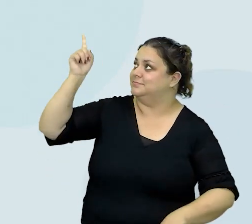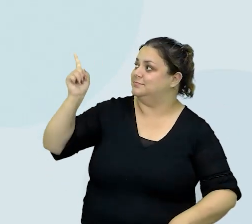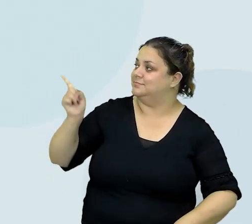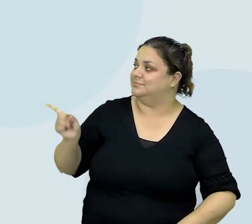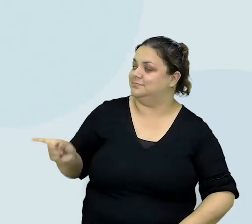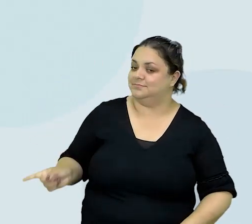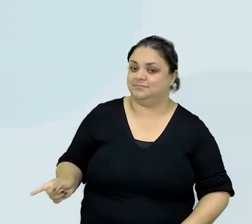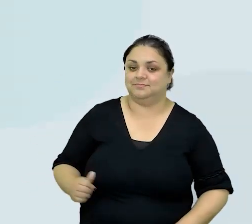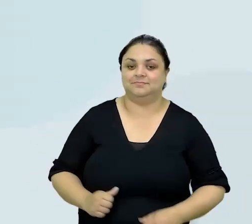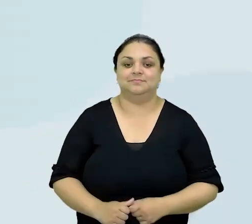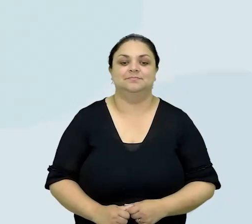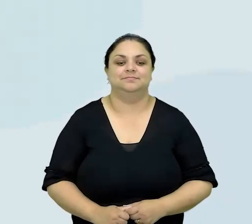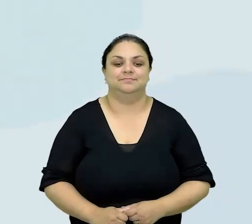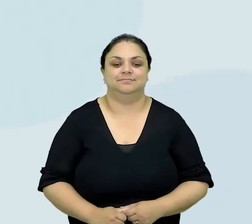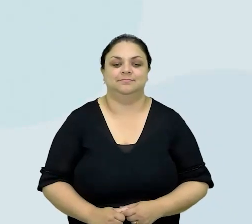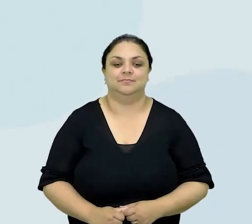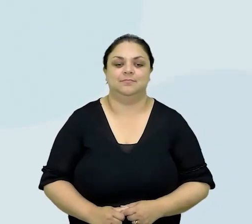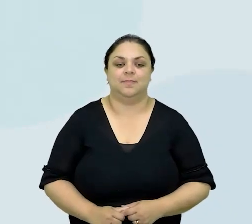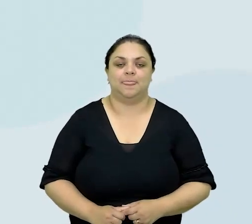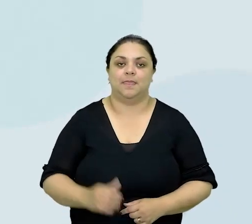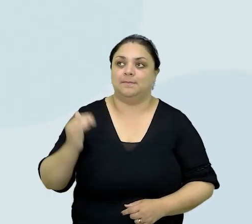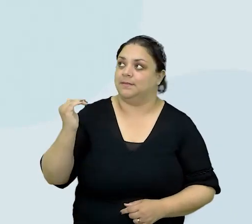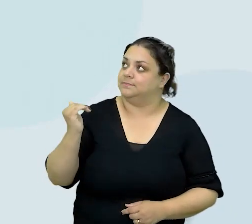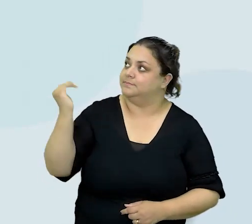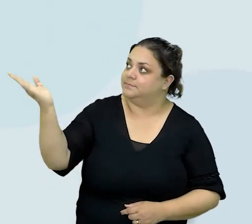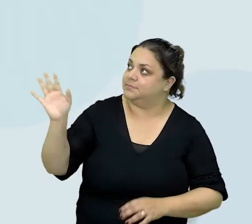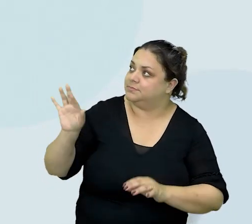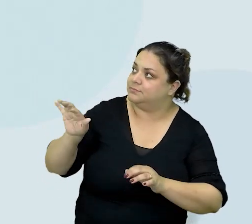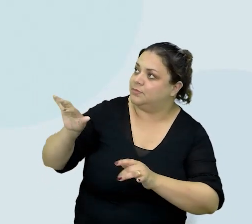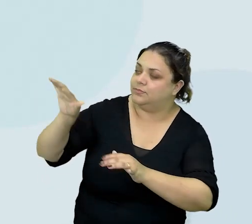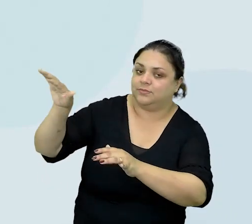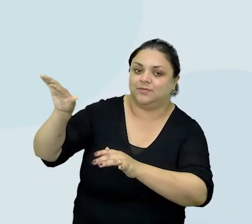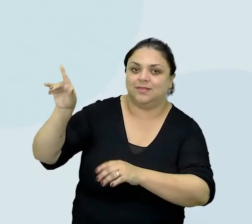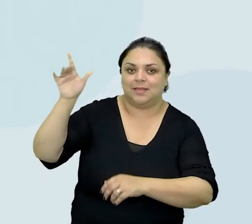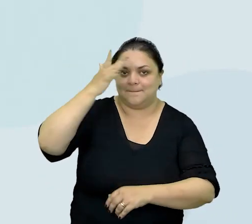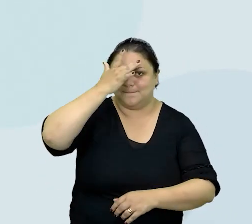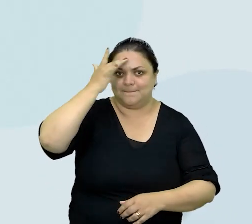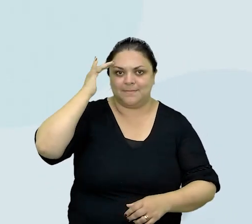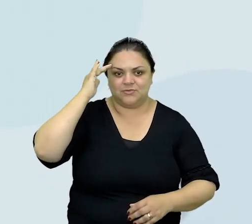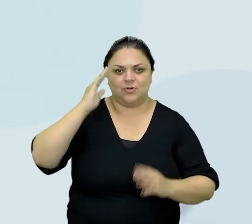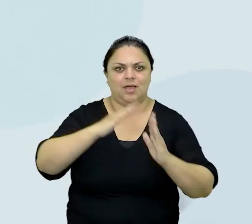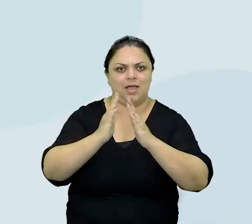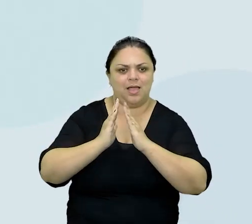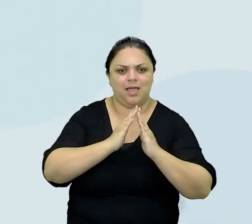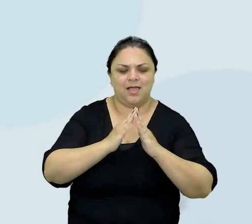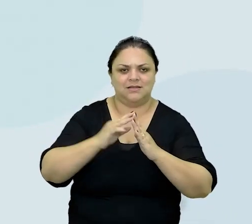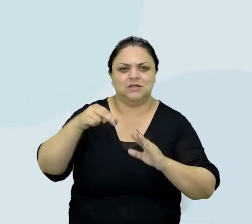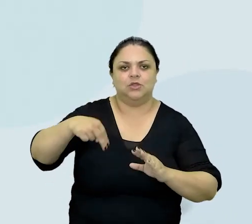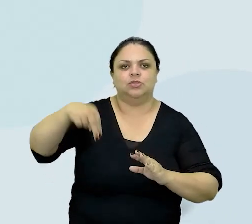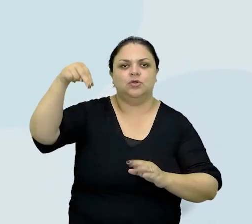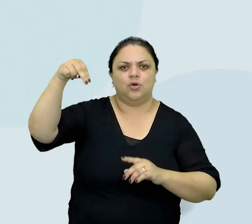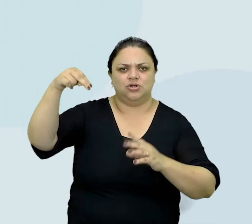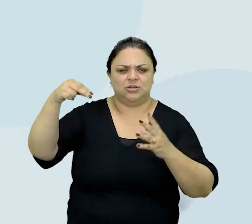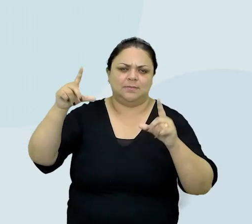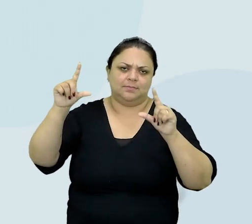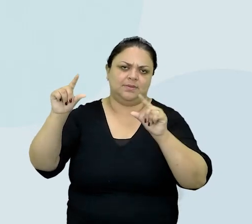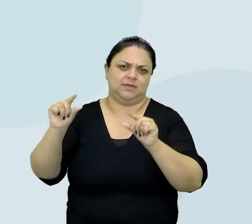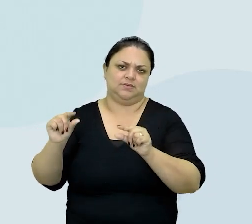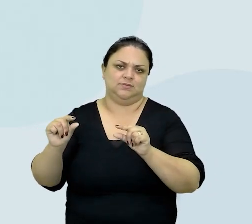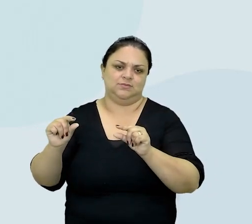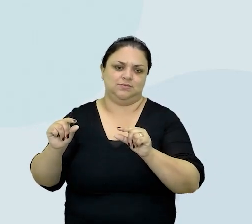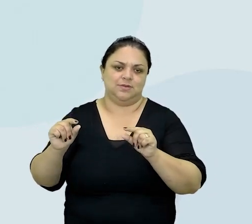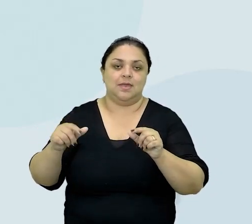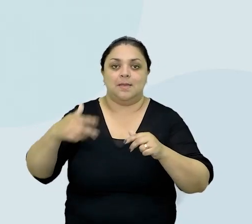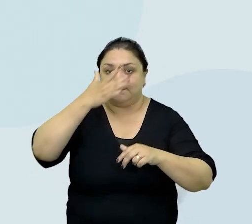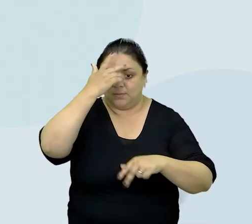densidade populacional diminuindo bastante. Então, olha lá, na região norte nós já temos uma área bem menos